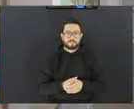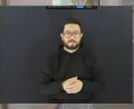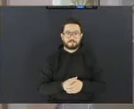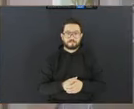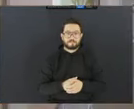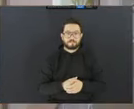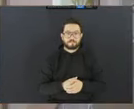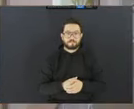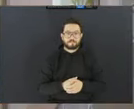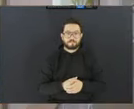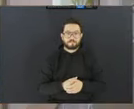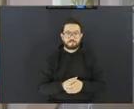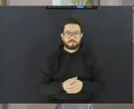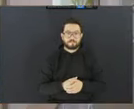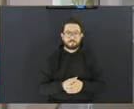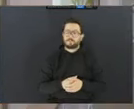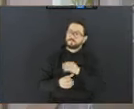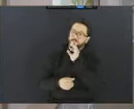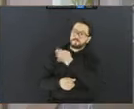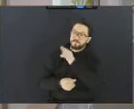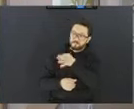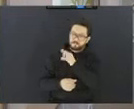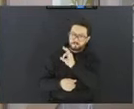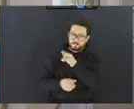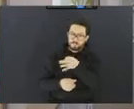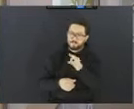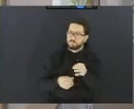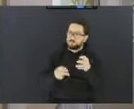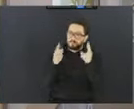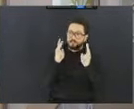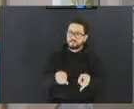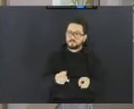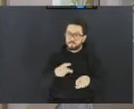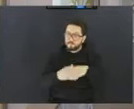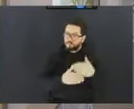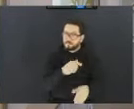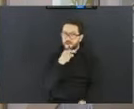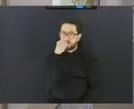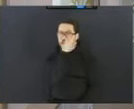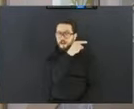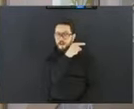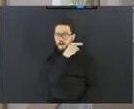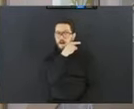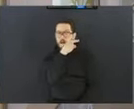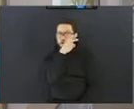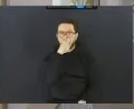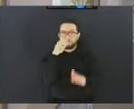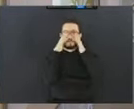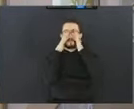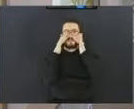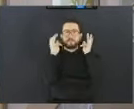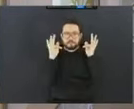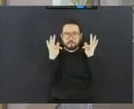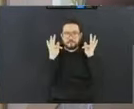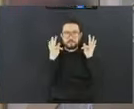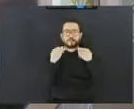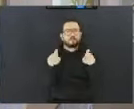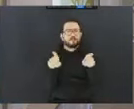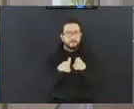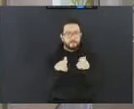em prática, levantar o batalhão lá em Santa Felicidade. O coronel Becker, e assim que nós assumimos o